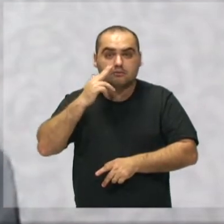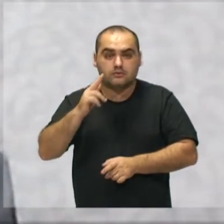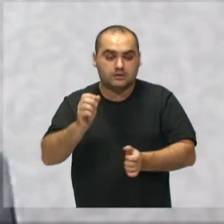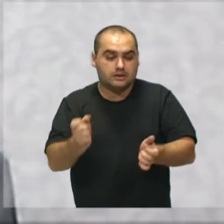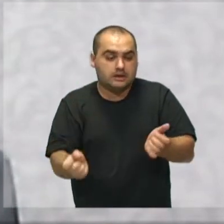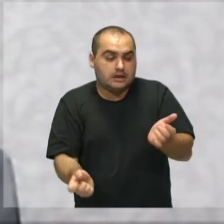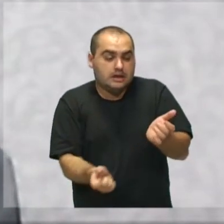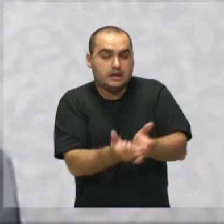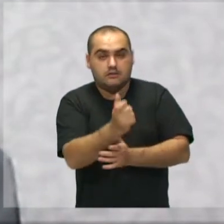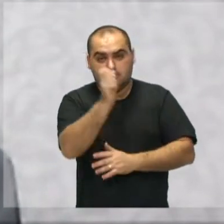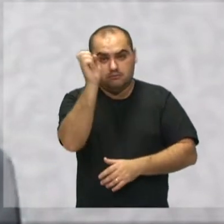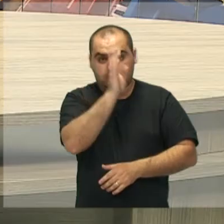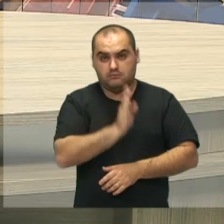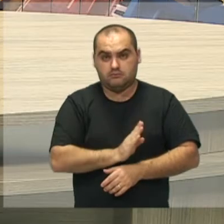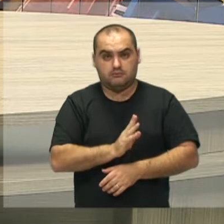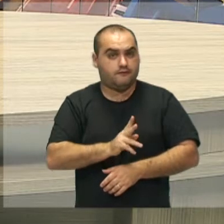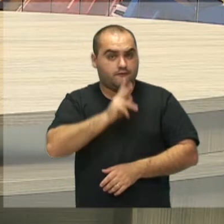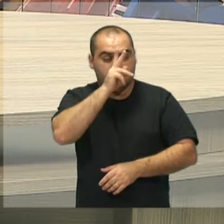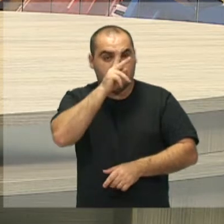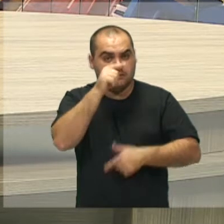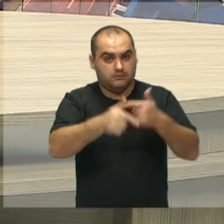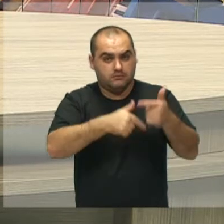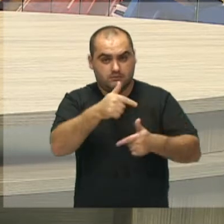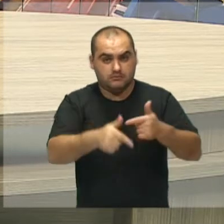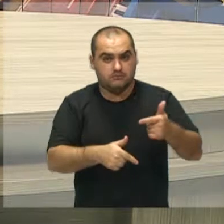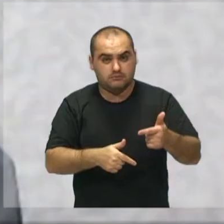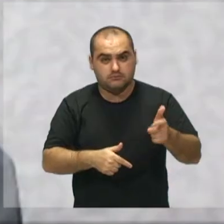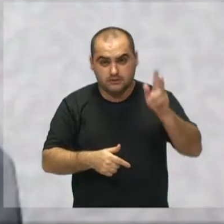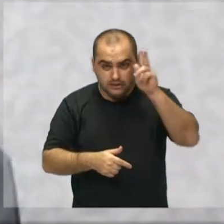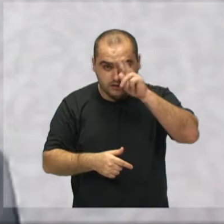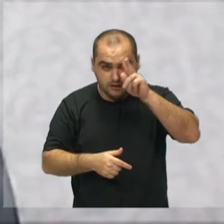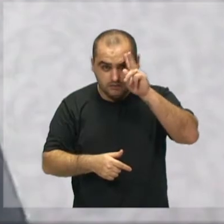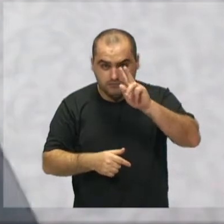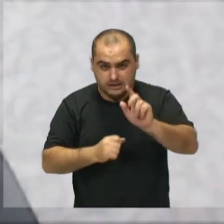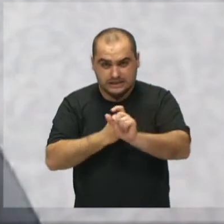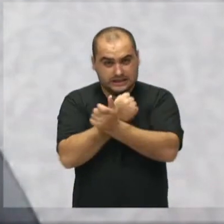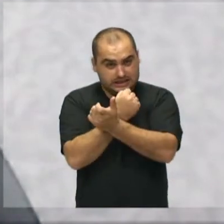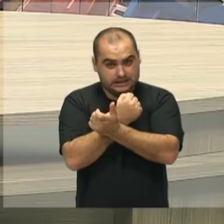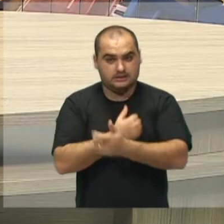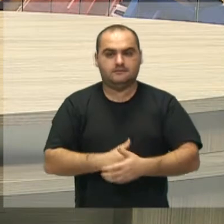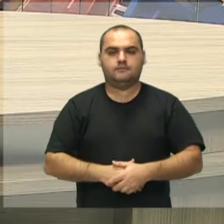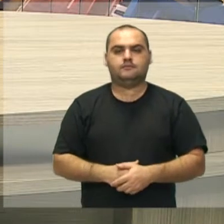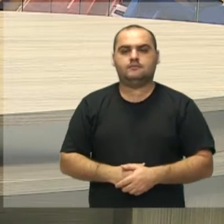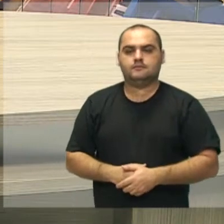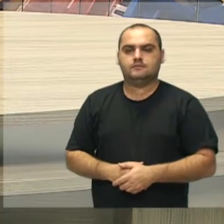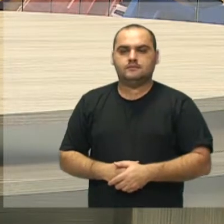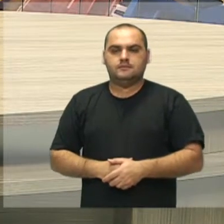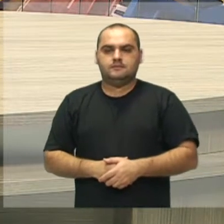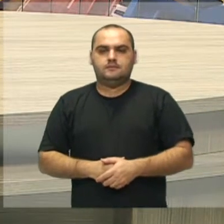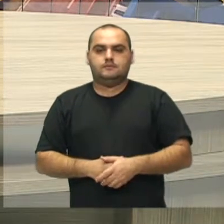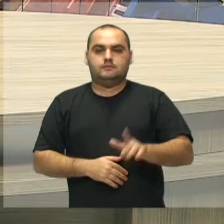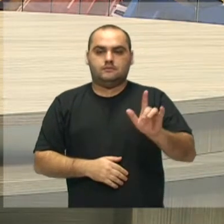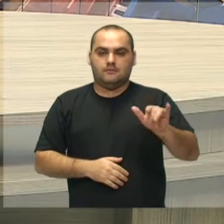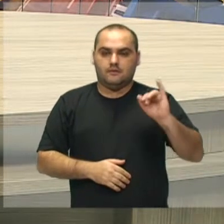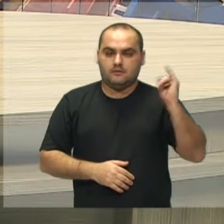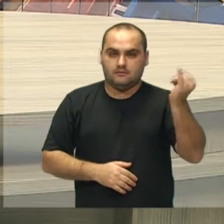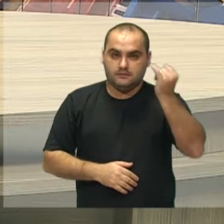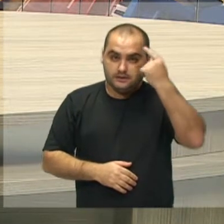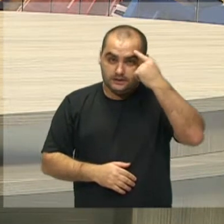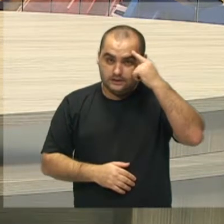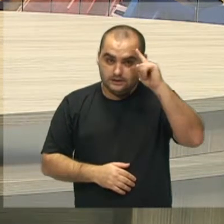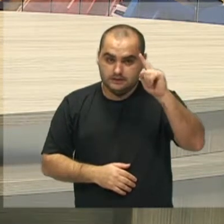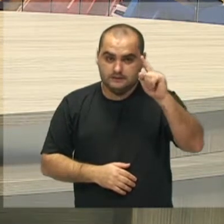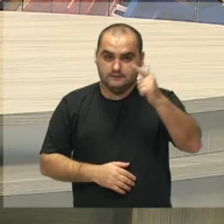ali, né? É só lembrar do período escravocrático. Até é importante destacar que esse programa está sendo gravado no dia 21